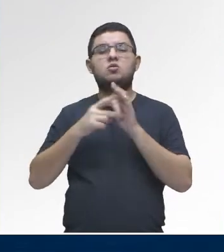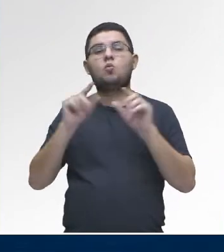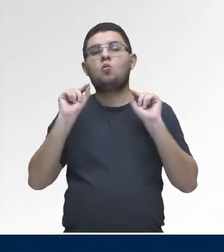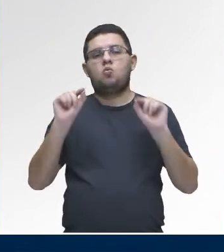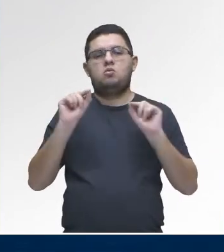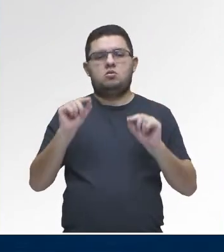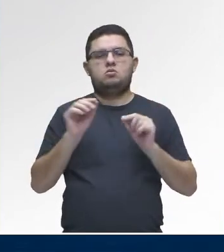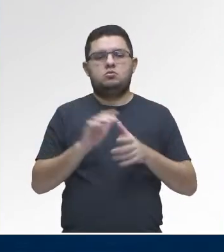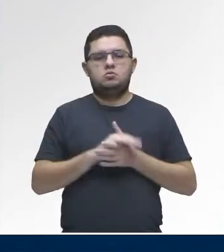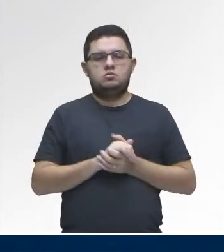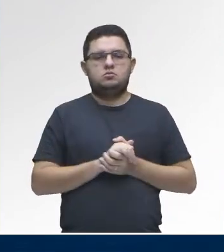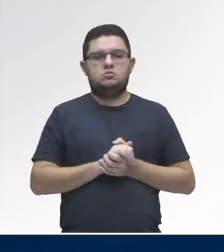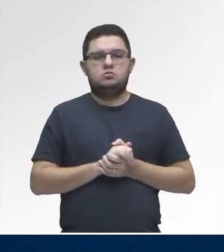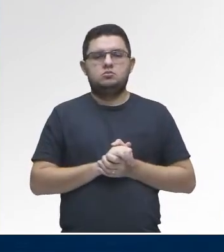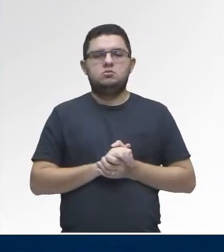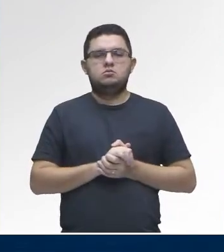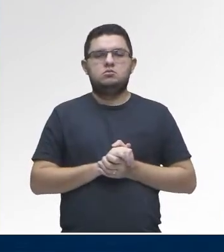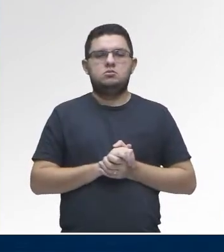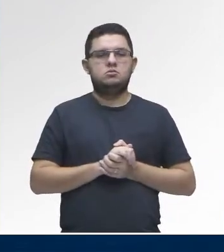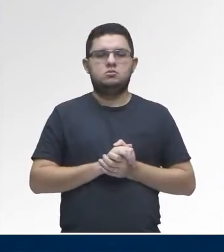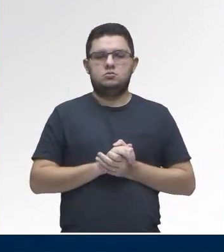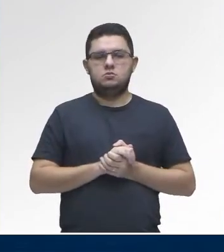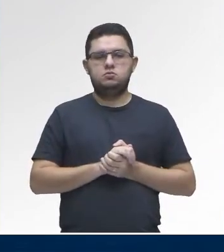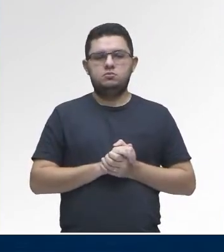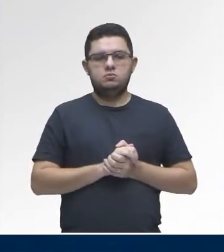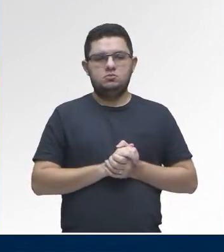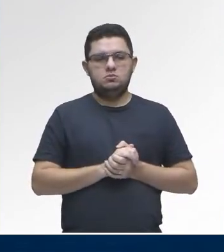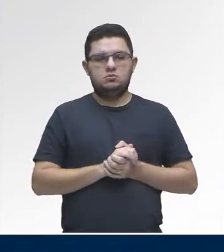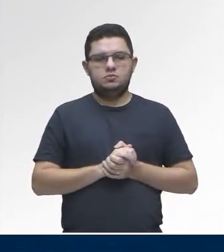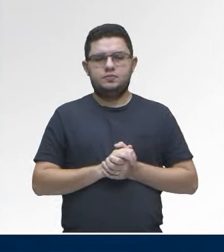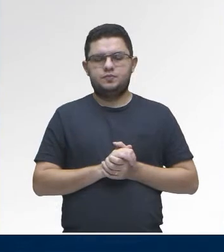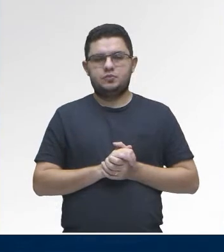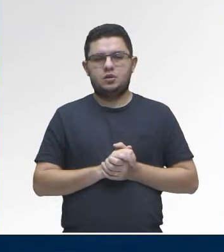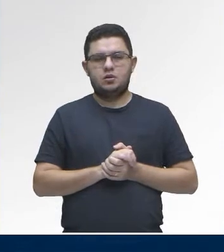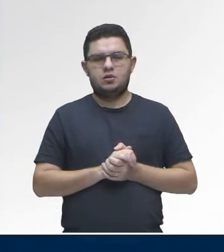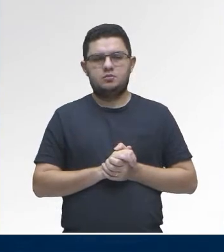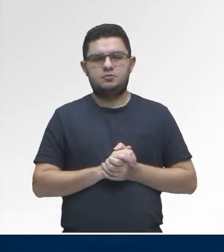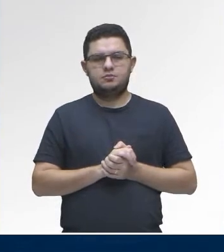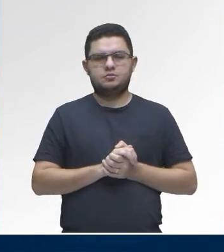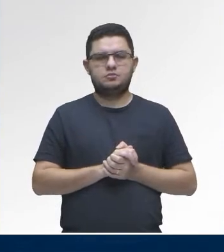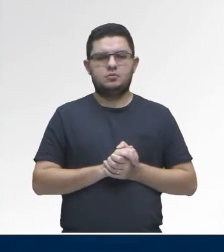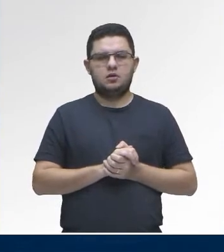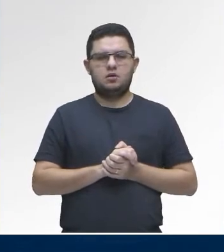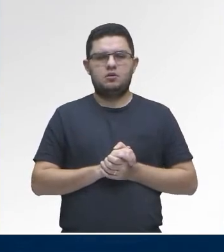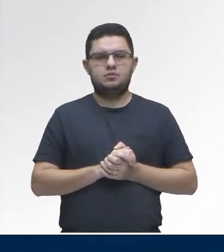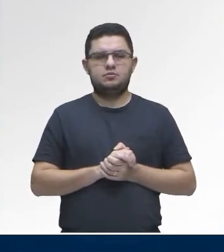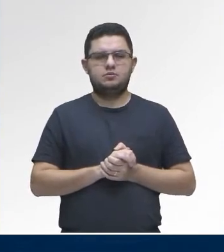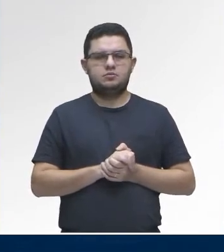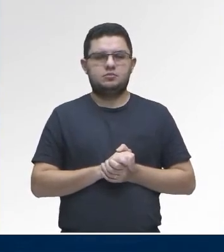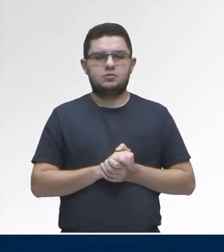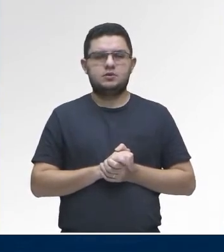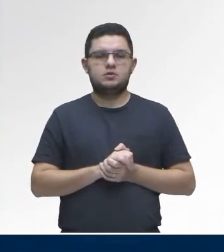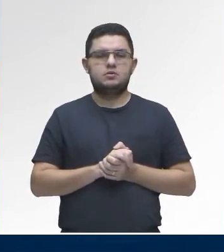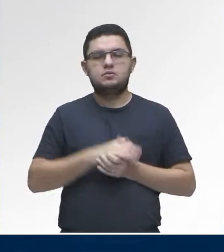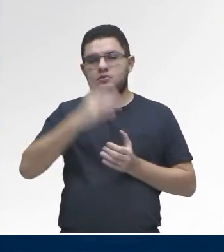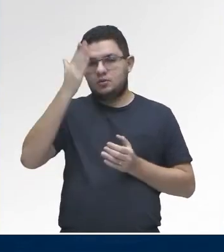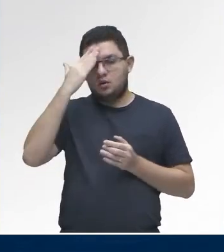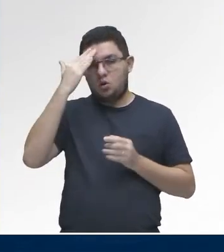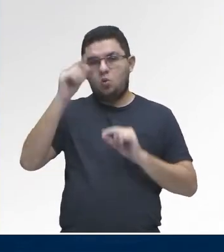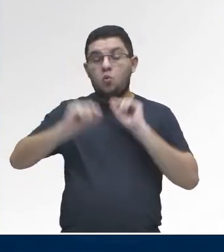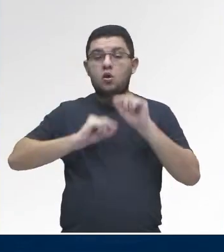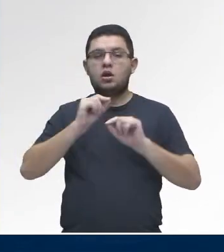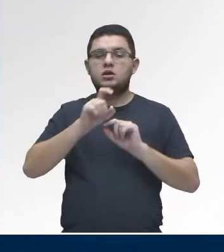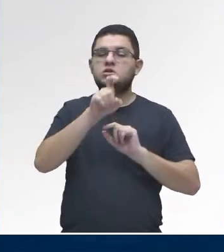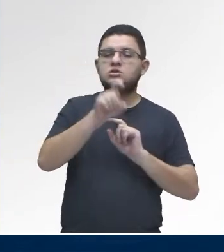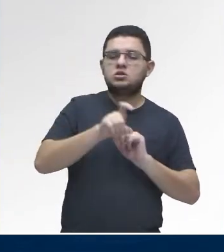fique equilibrada, né? Que valor eu tenho que colocar aí em cada x, lembrando que eles vão ter o mesmo valor, por